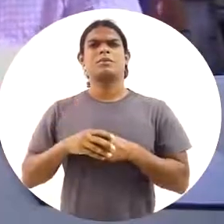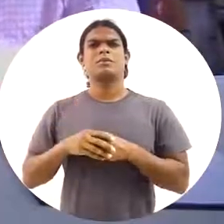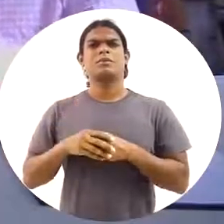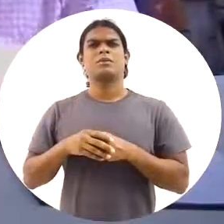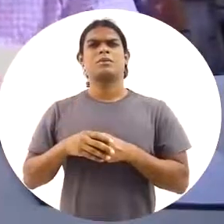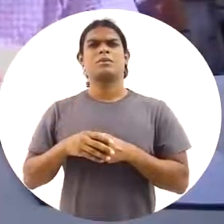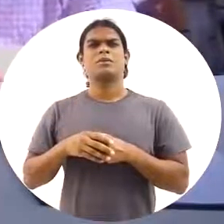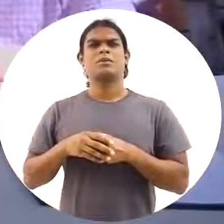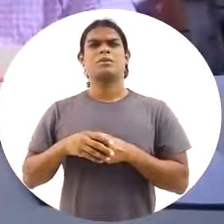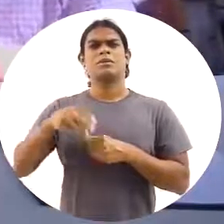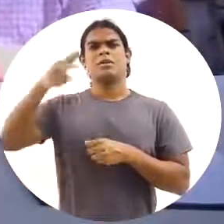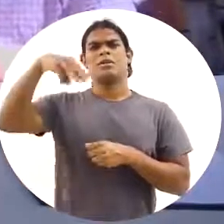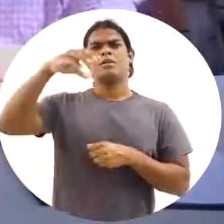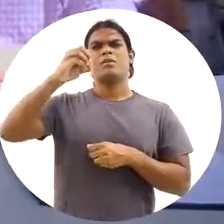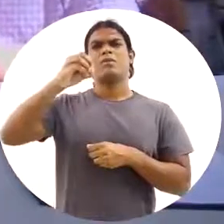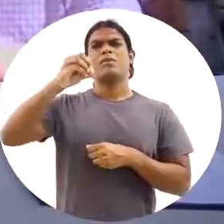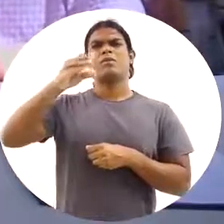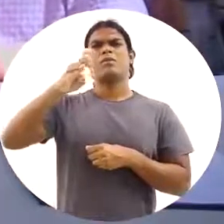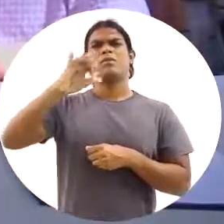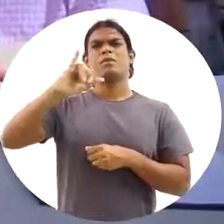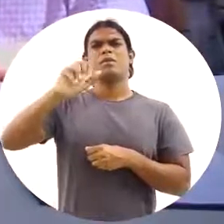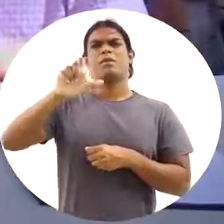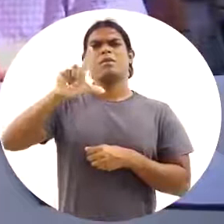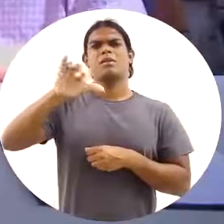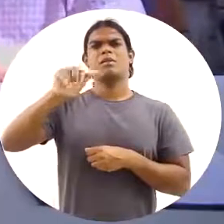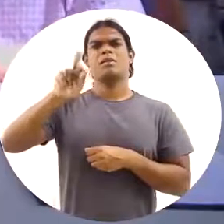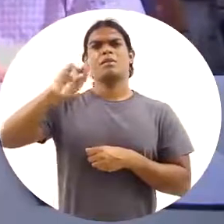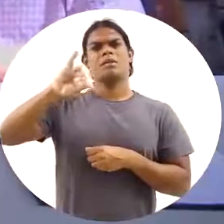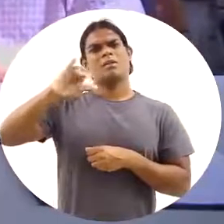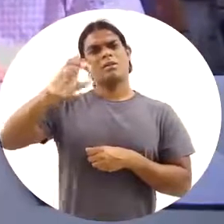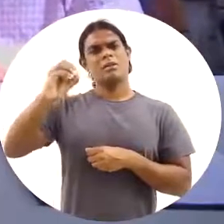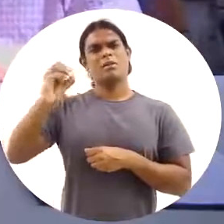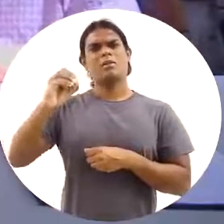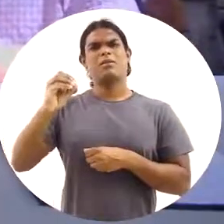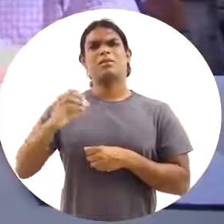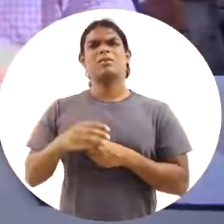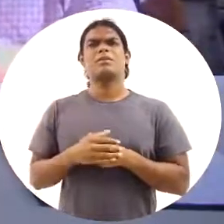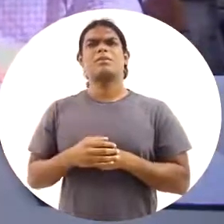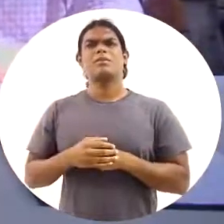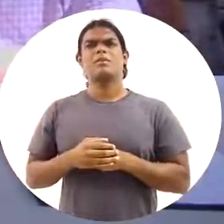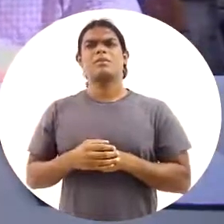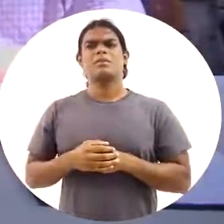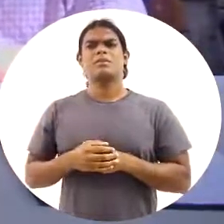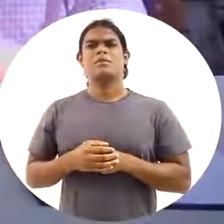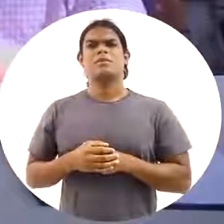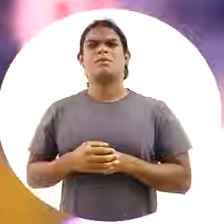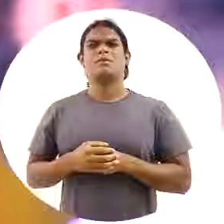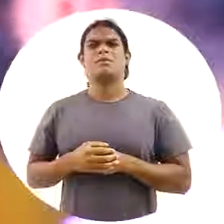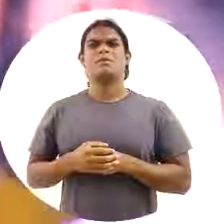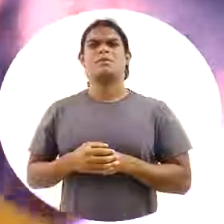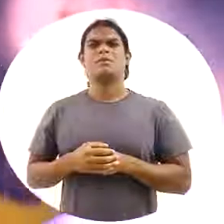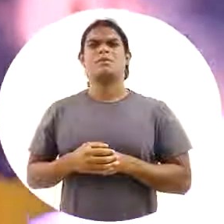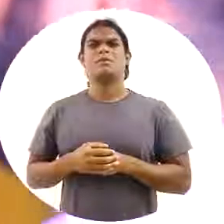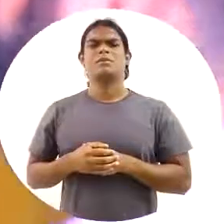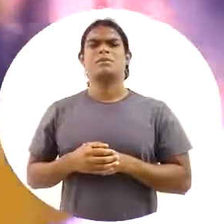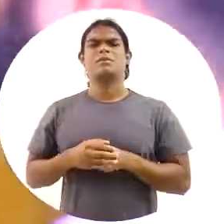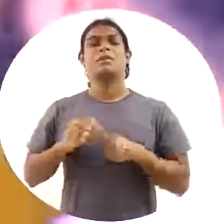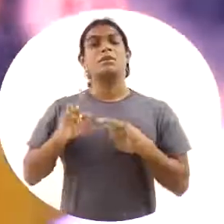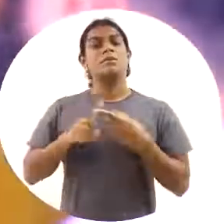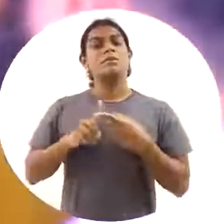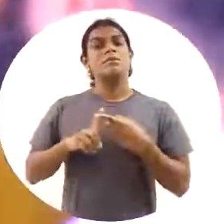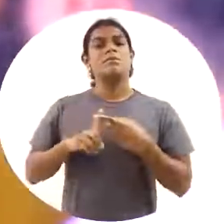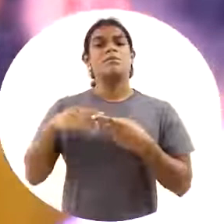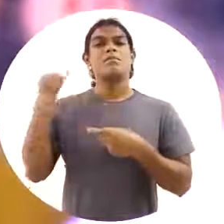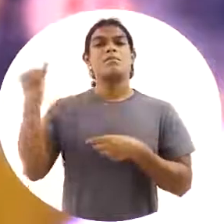mobiliário, enfim. Né? Eu sei que vocês também, projetos outros, vocês sugerem, né? Isso. E também